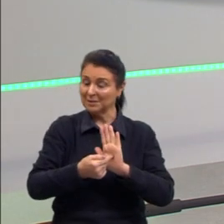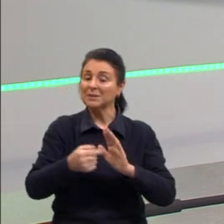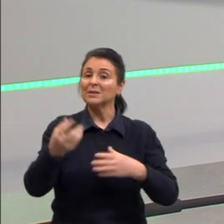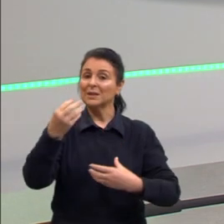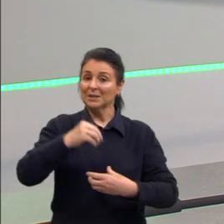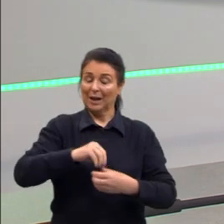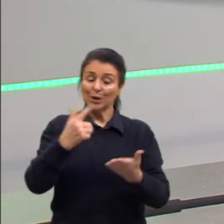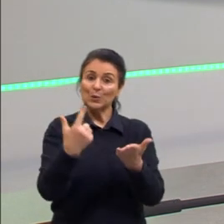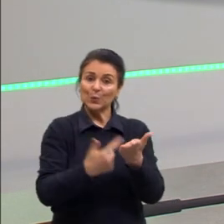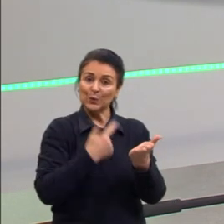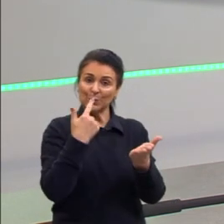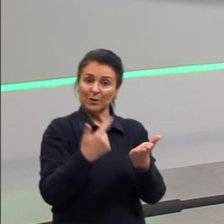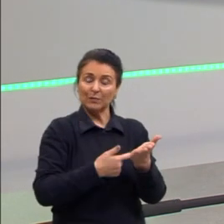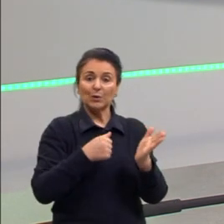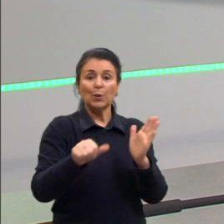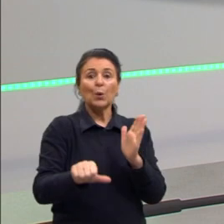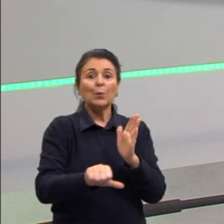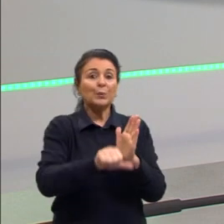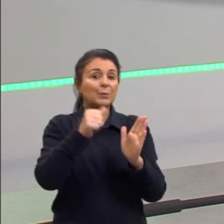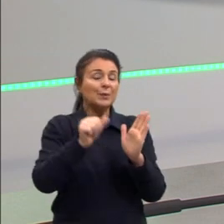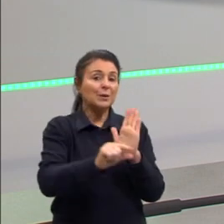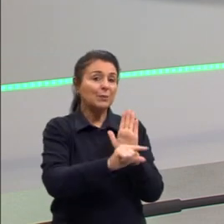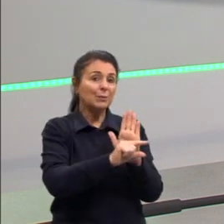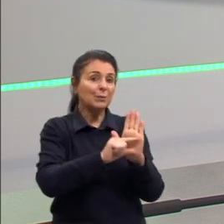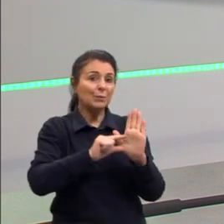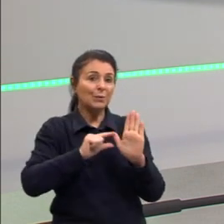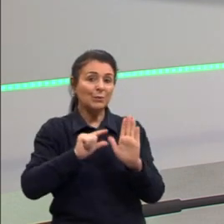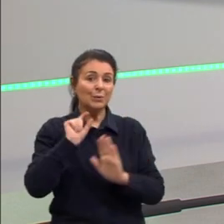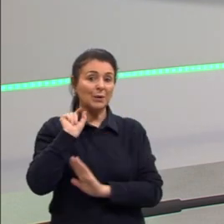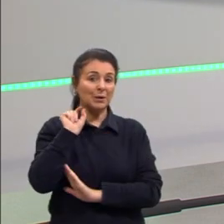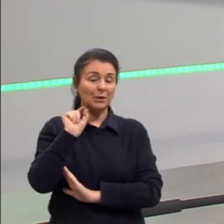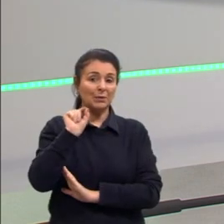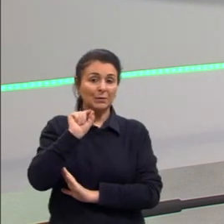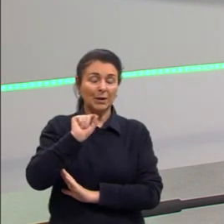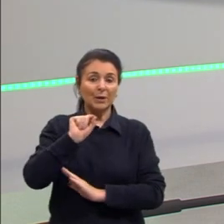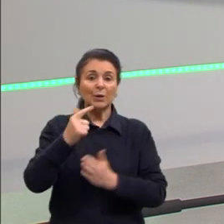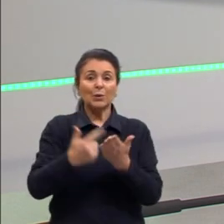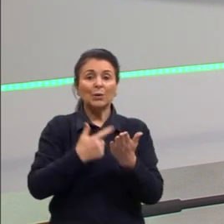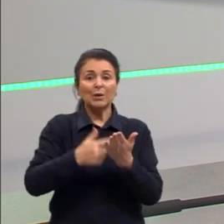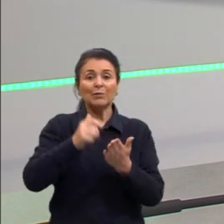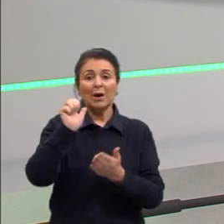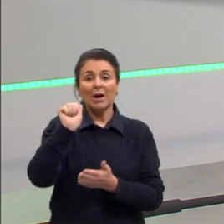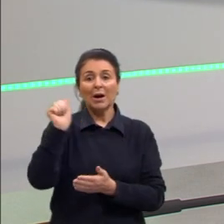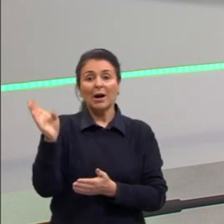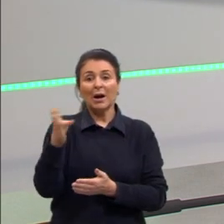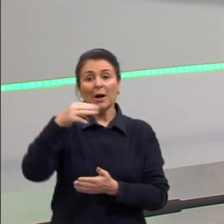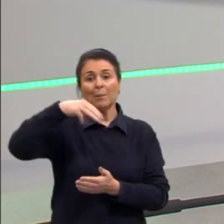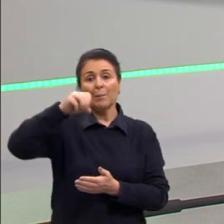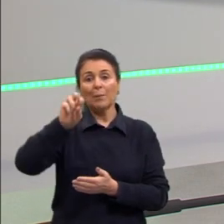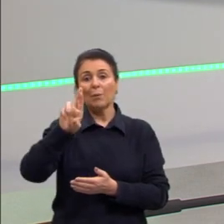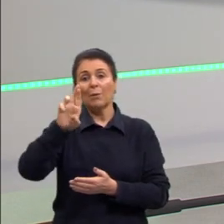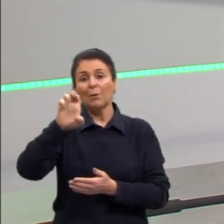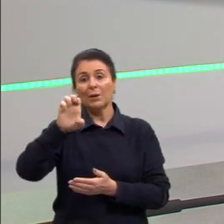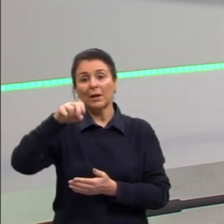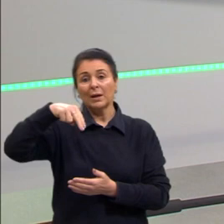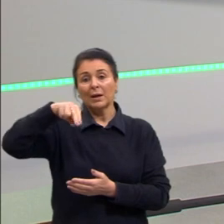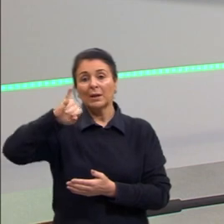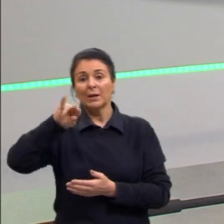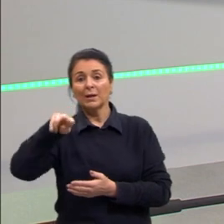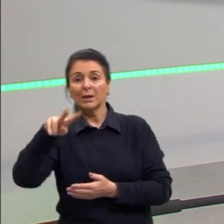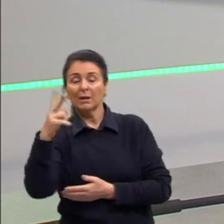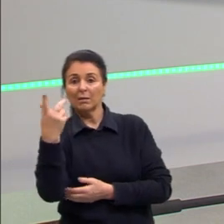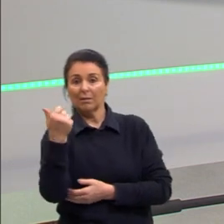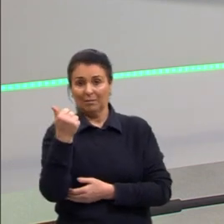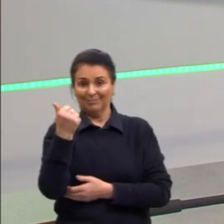o primeiro autor que nós veremos hoje é o autor do livro A Moreninha né que é o livro que é o divisor de águas